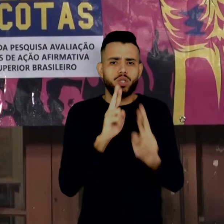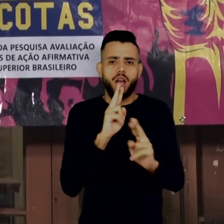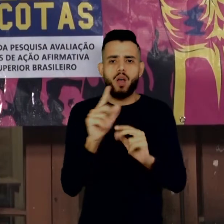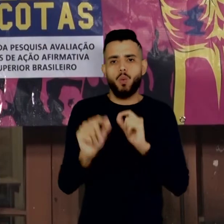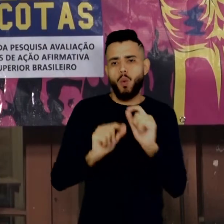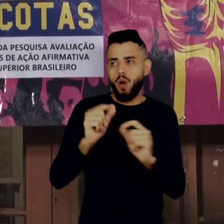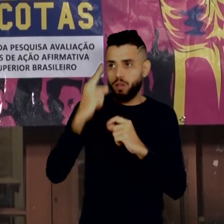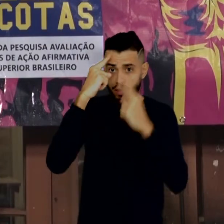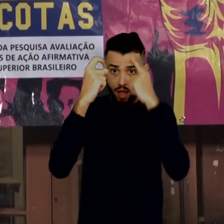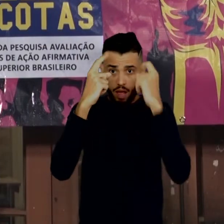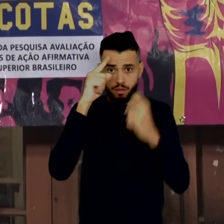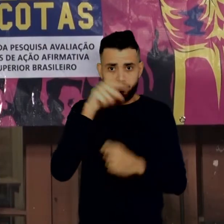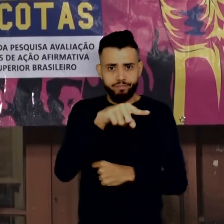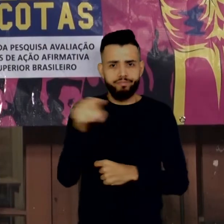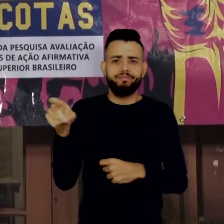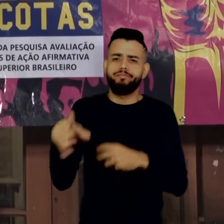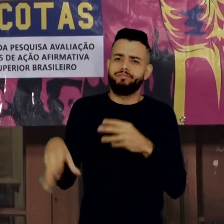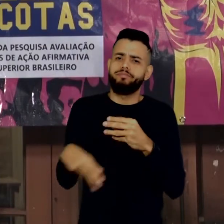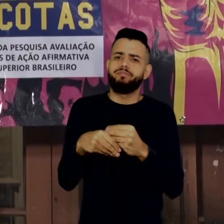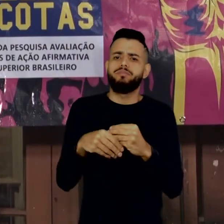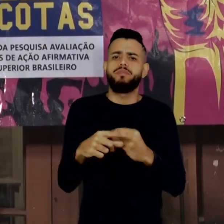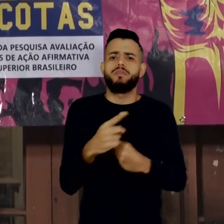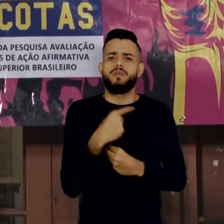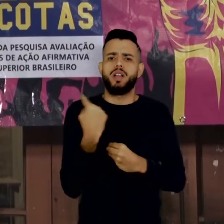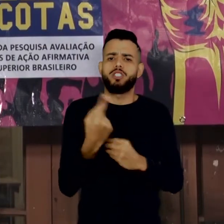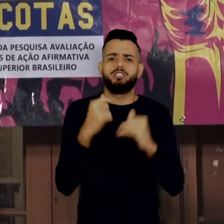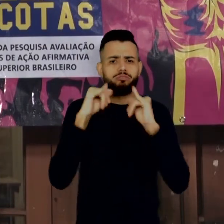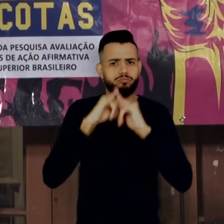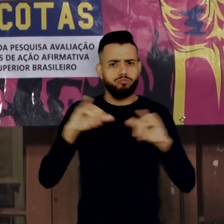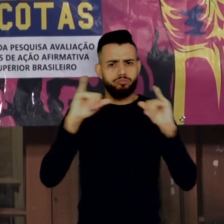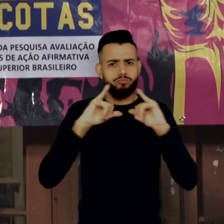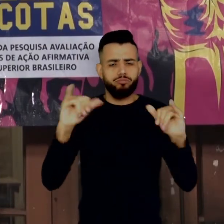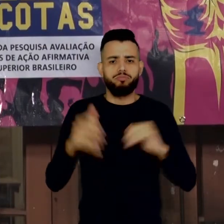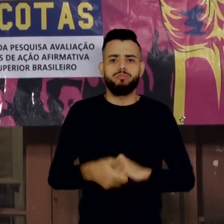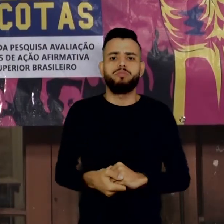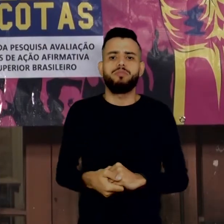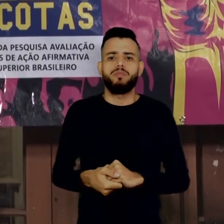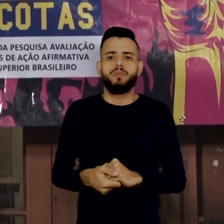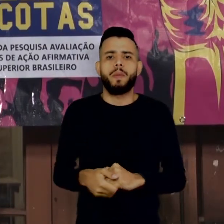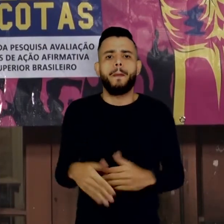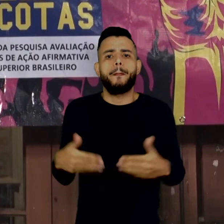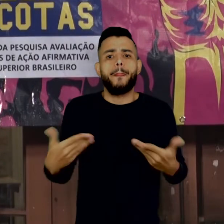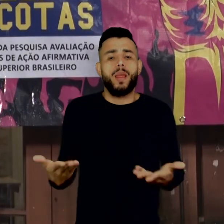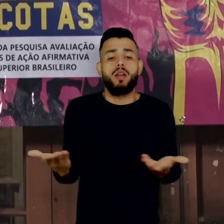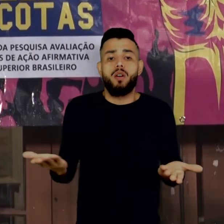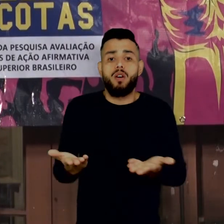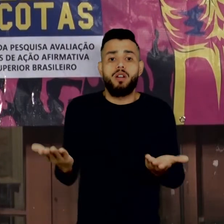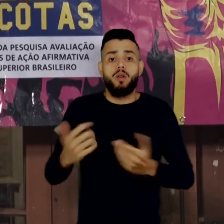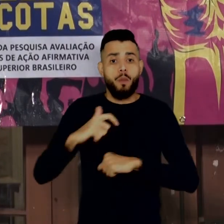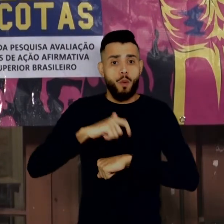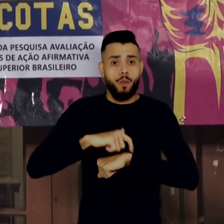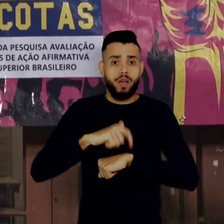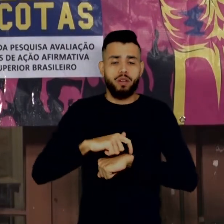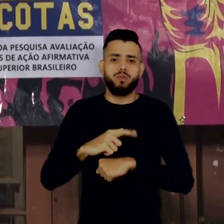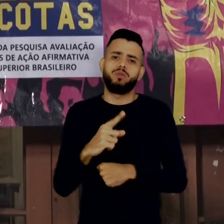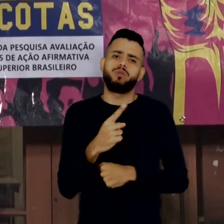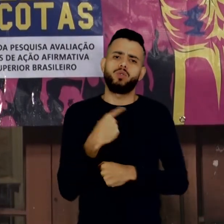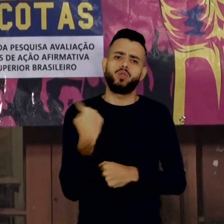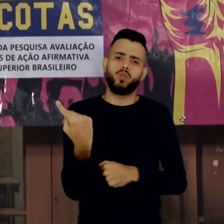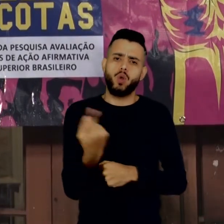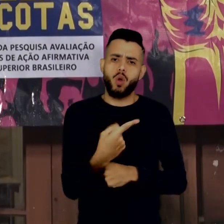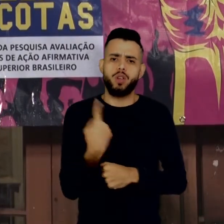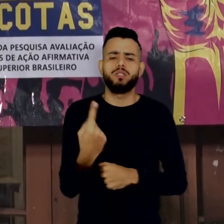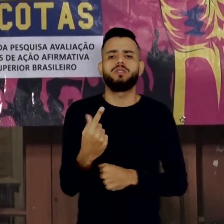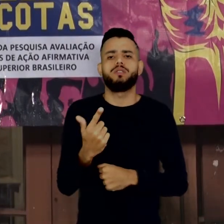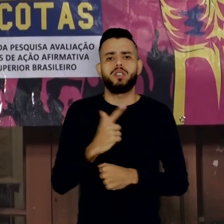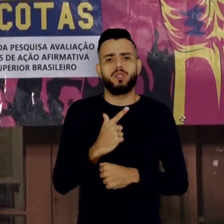ideias vocês trariam também para que a gente dissemine essa construção? Então, nesse momento aqui, a gente está submetendo, por